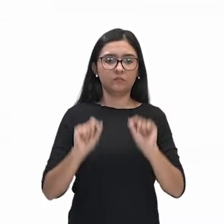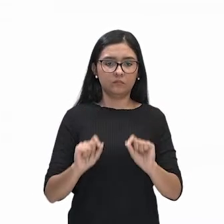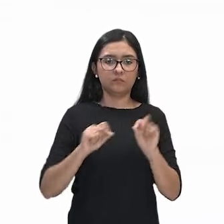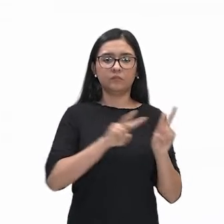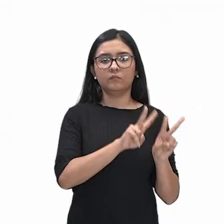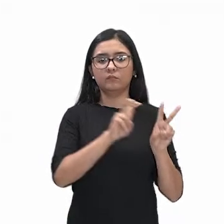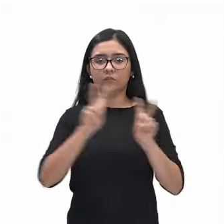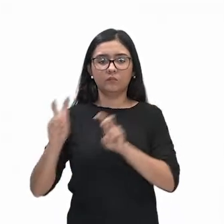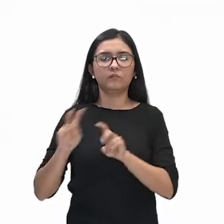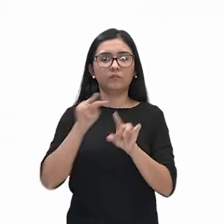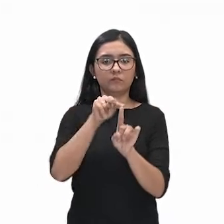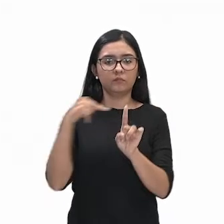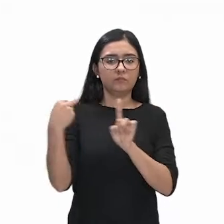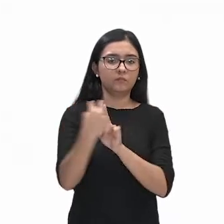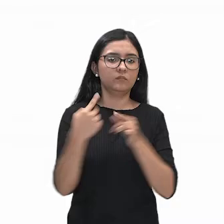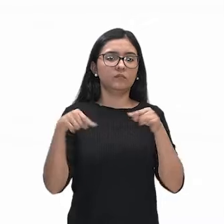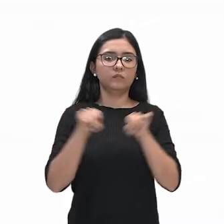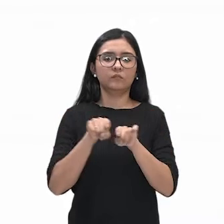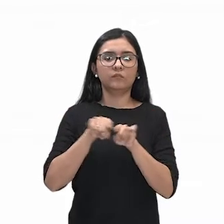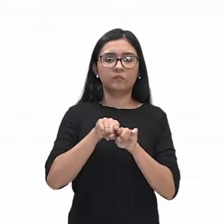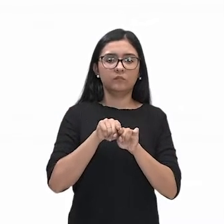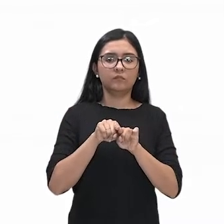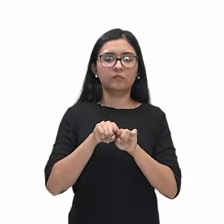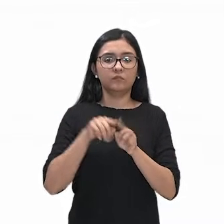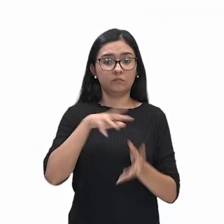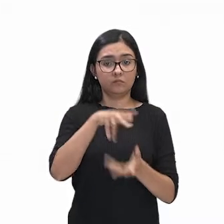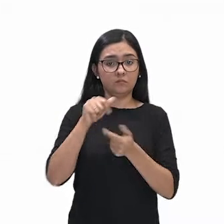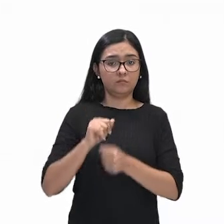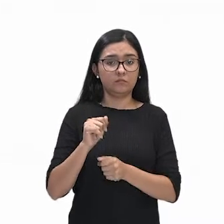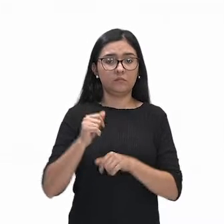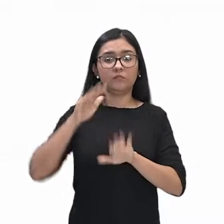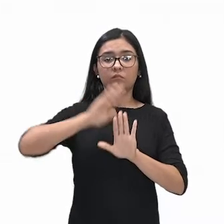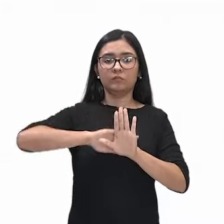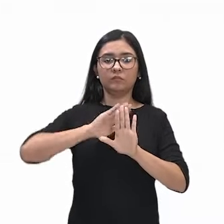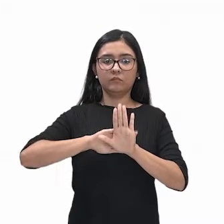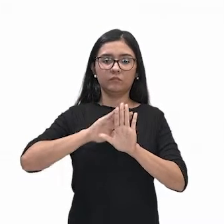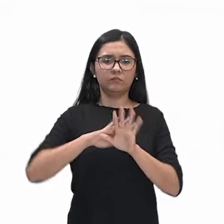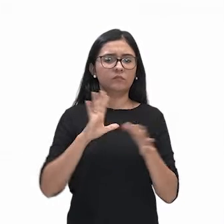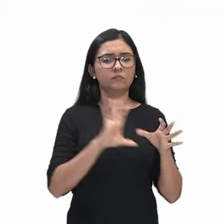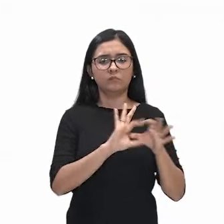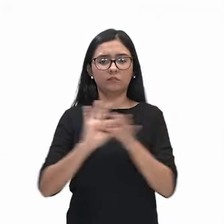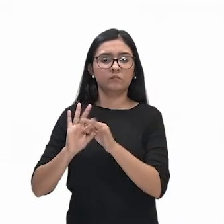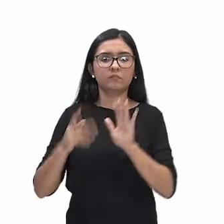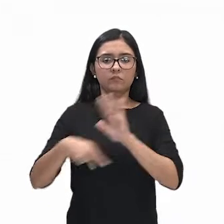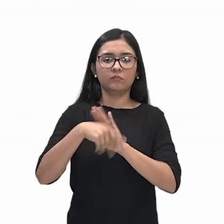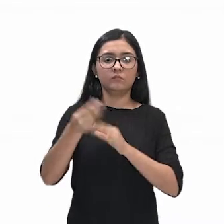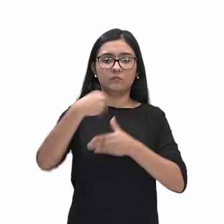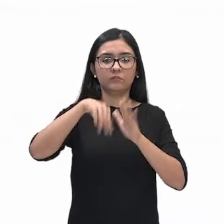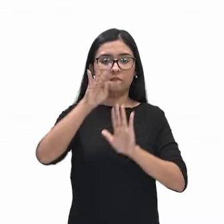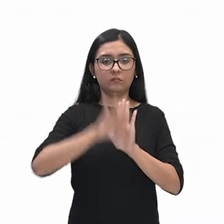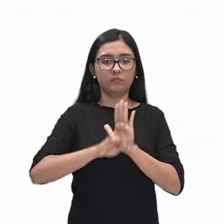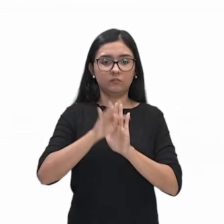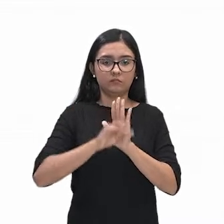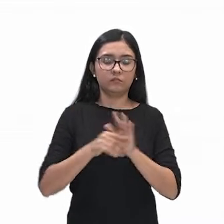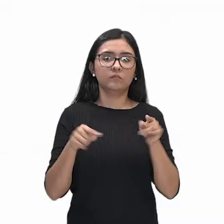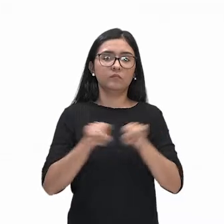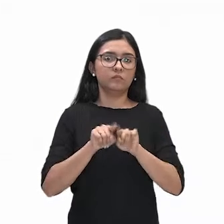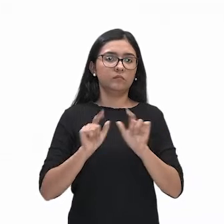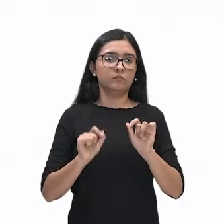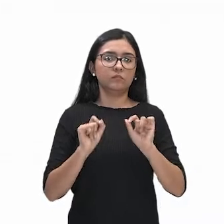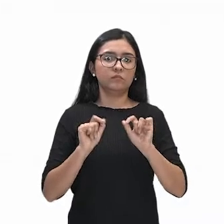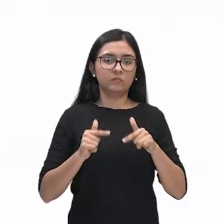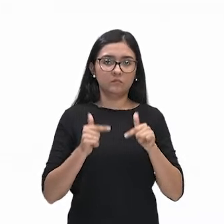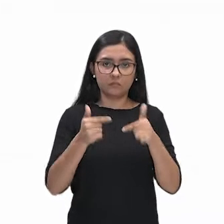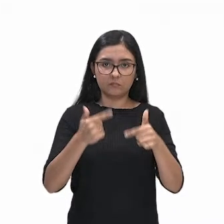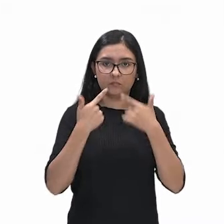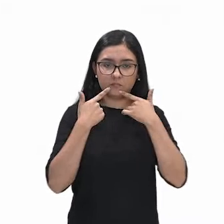a temas, visões de mundo, ideologias veiculadas nos textos e atos de linguagem. E